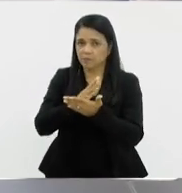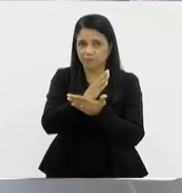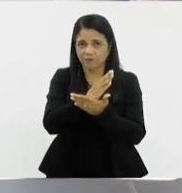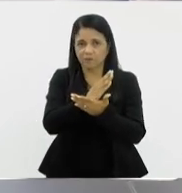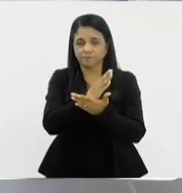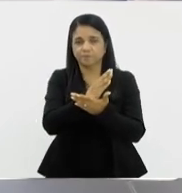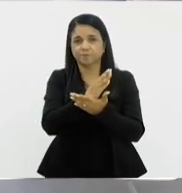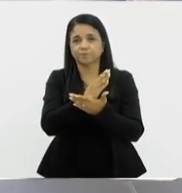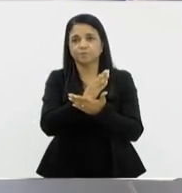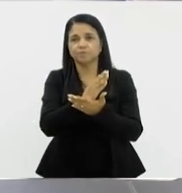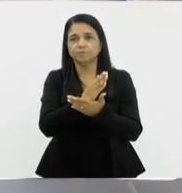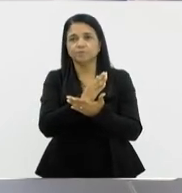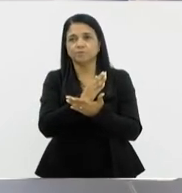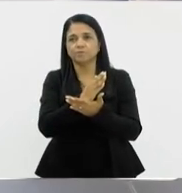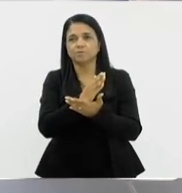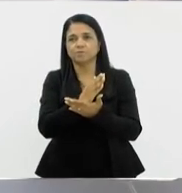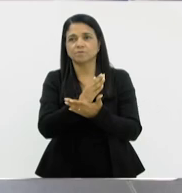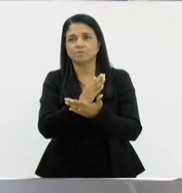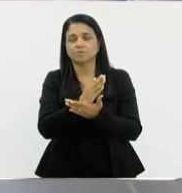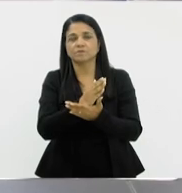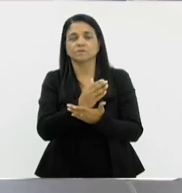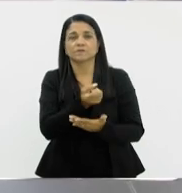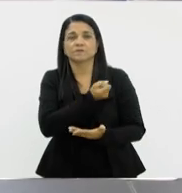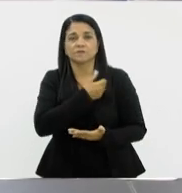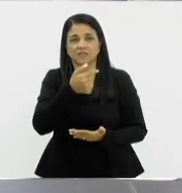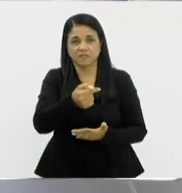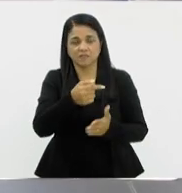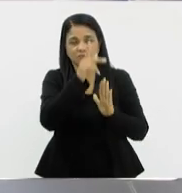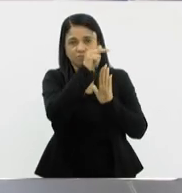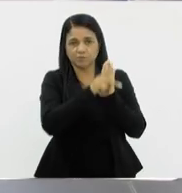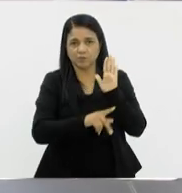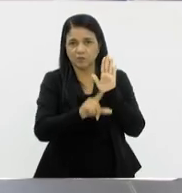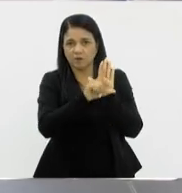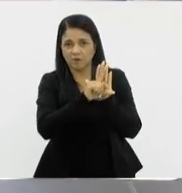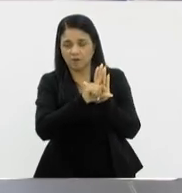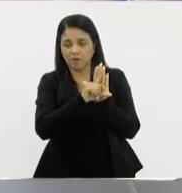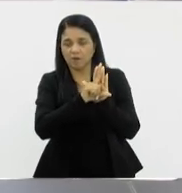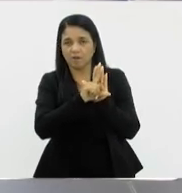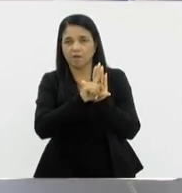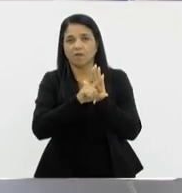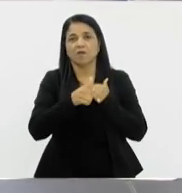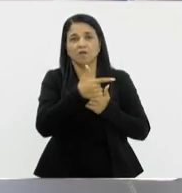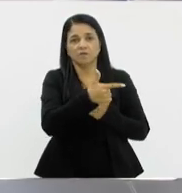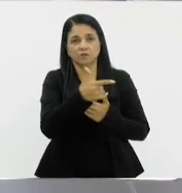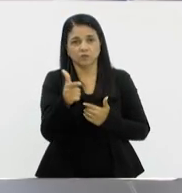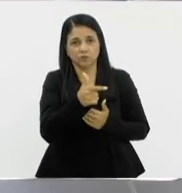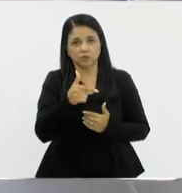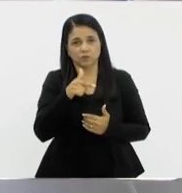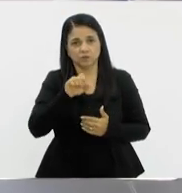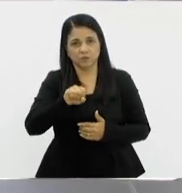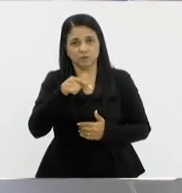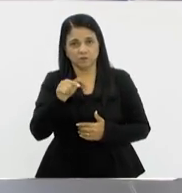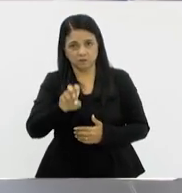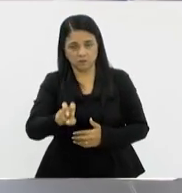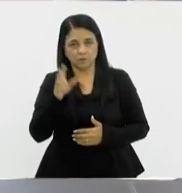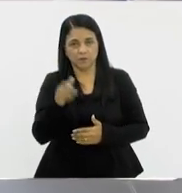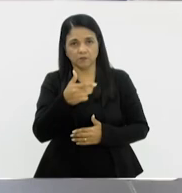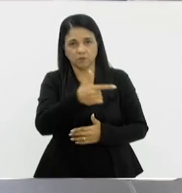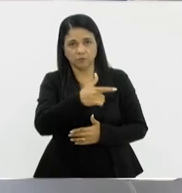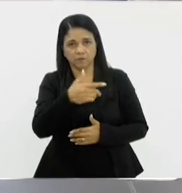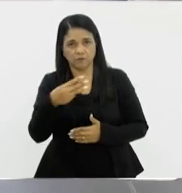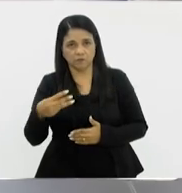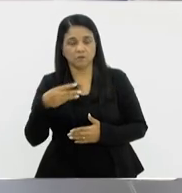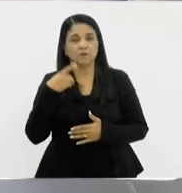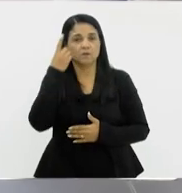estão, aprovado. Item 7 da pauta, PL 2285 de 23, de autoria do